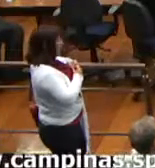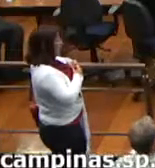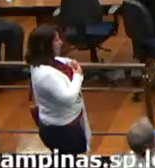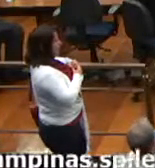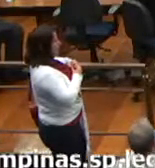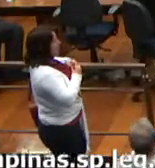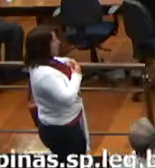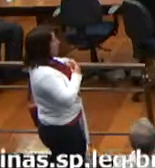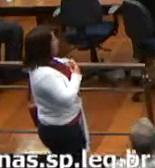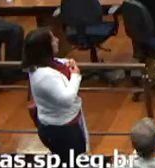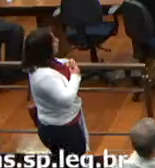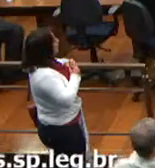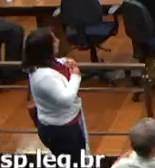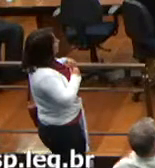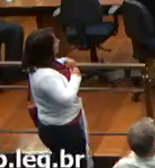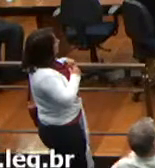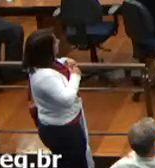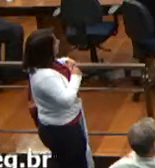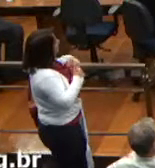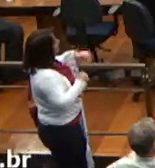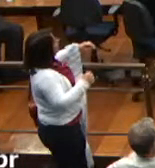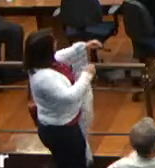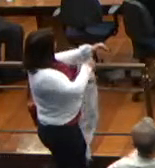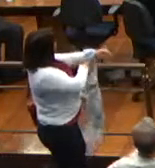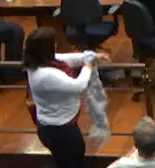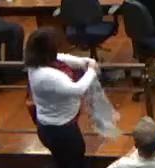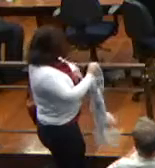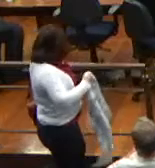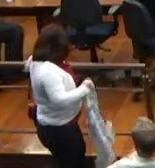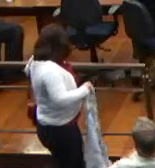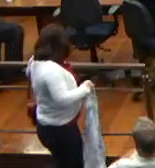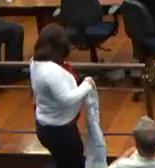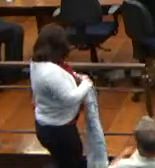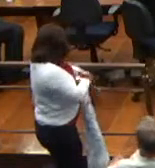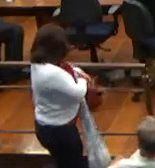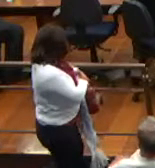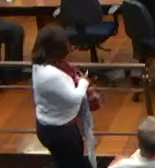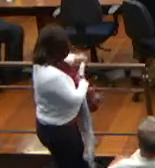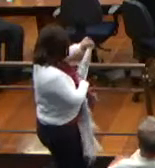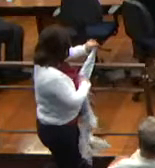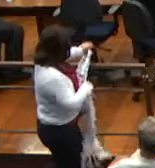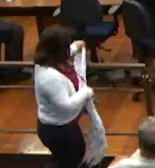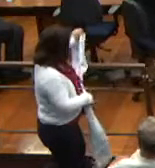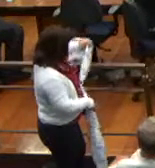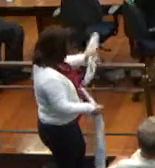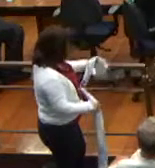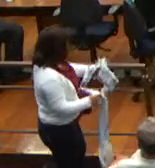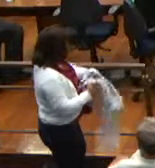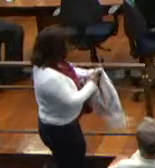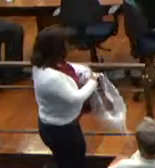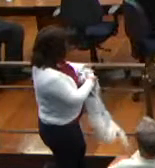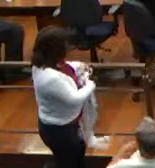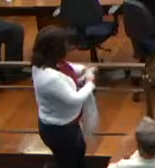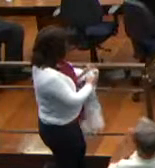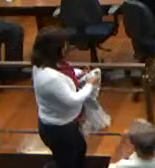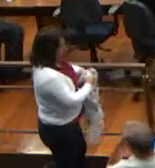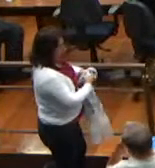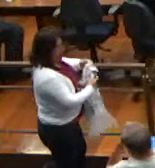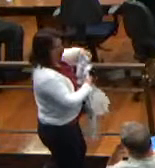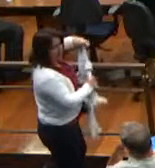transporte coletivo urbano não seja responsabilizado pelo pagamento e pela pontuação resultante de